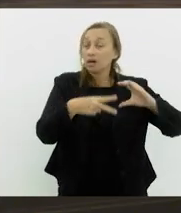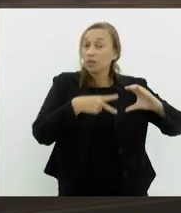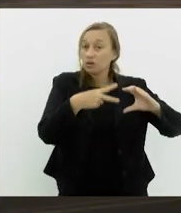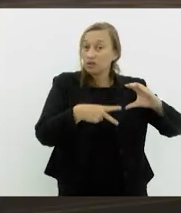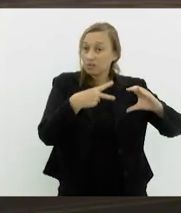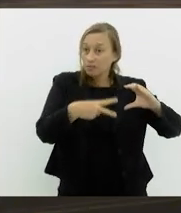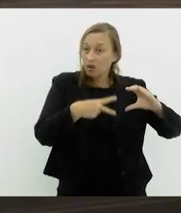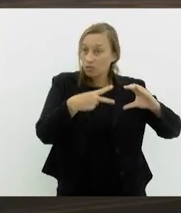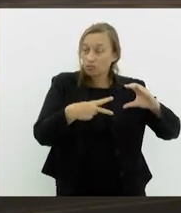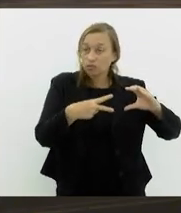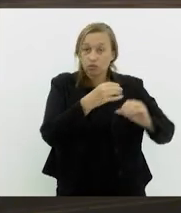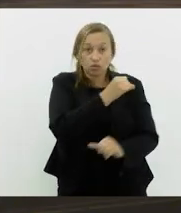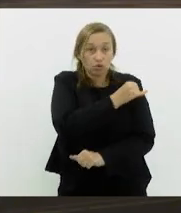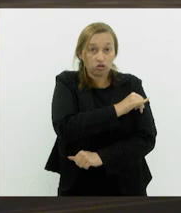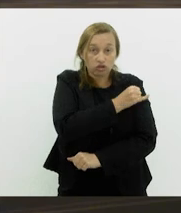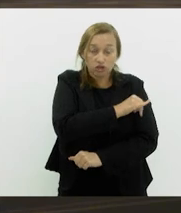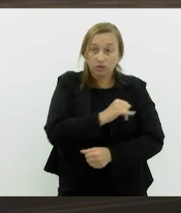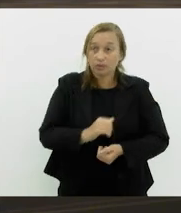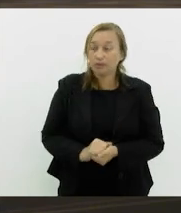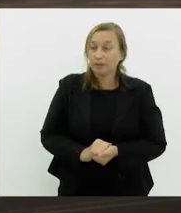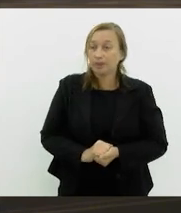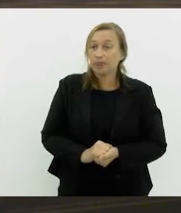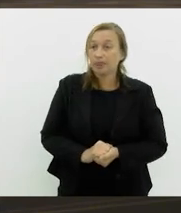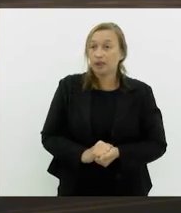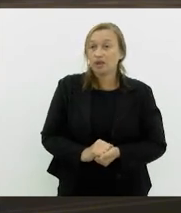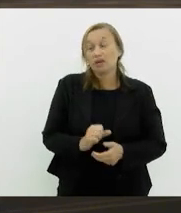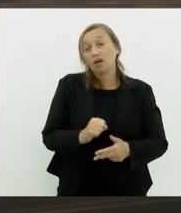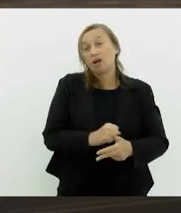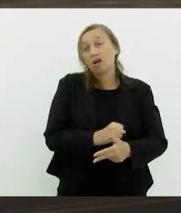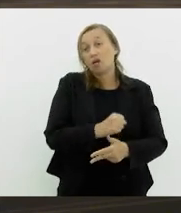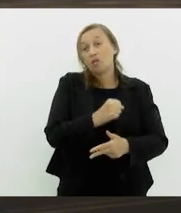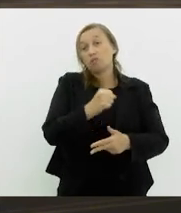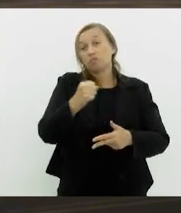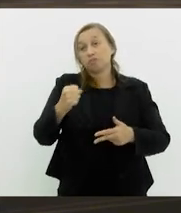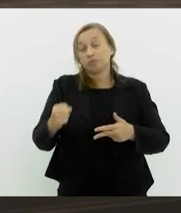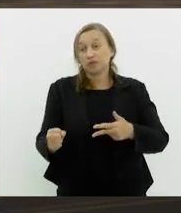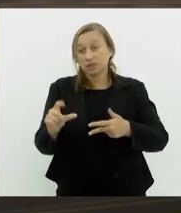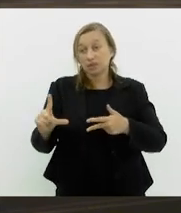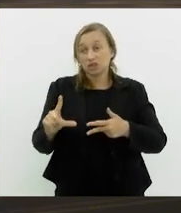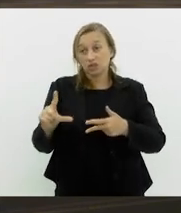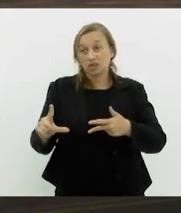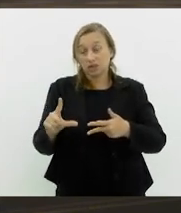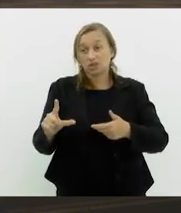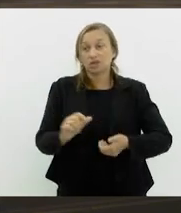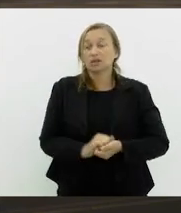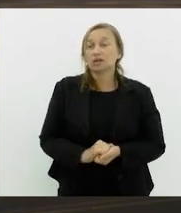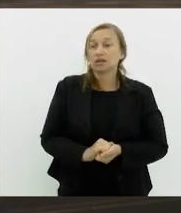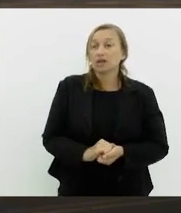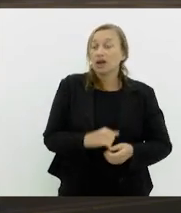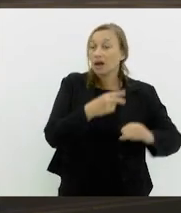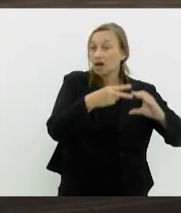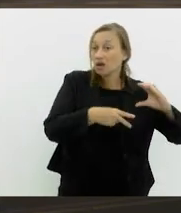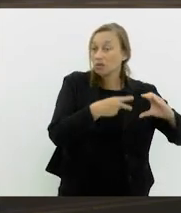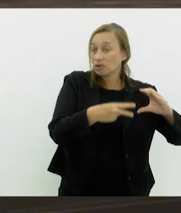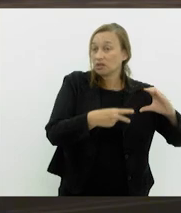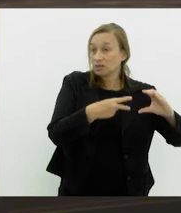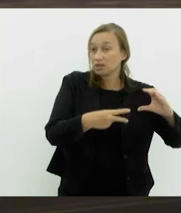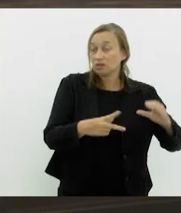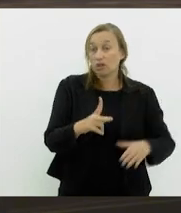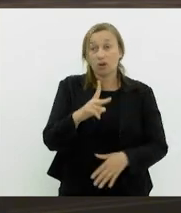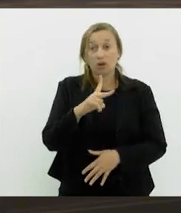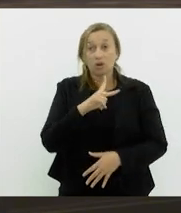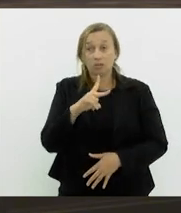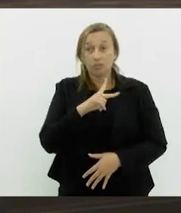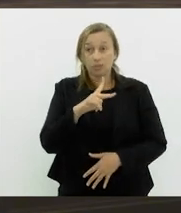Janeiro, ao Poder Legislativo, a Câmara Municipal, se valendo da sua própria advocacia,